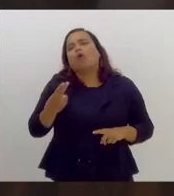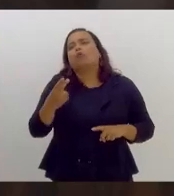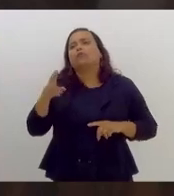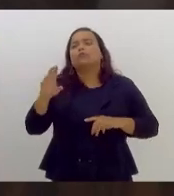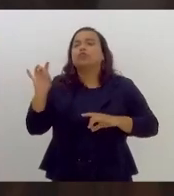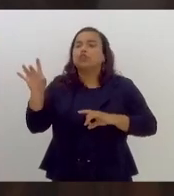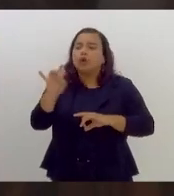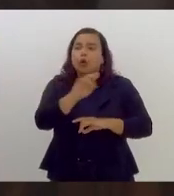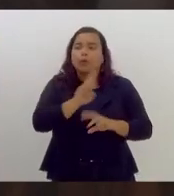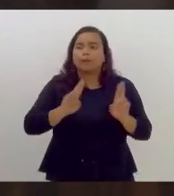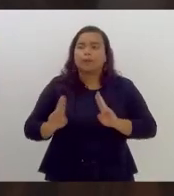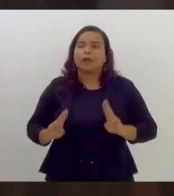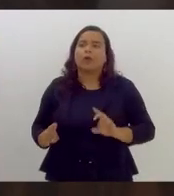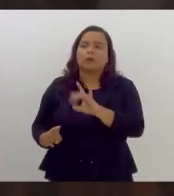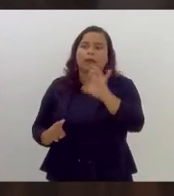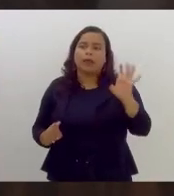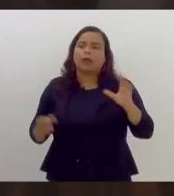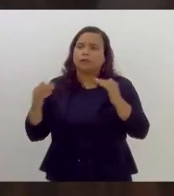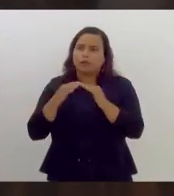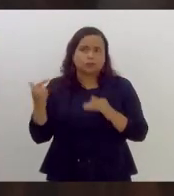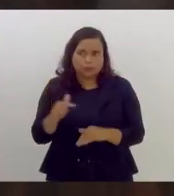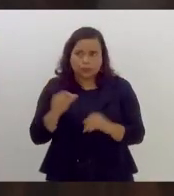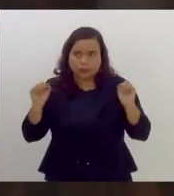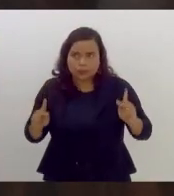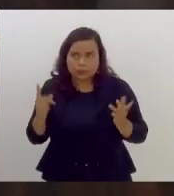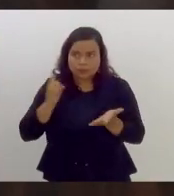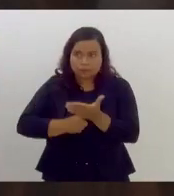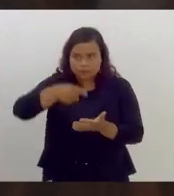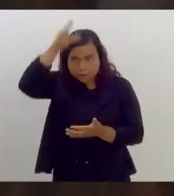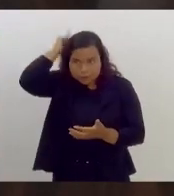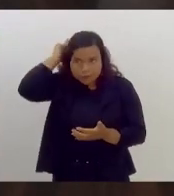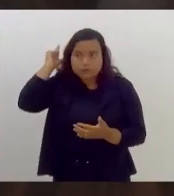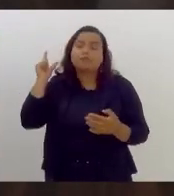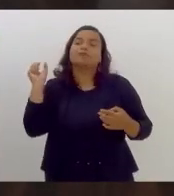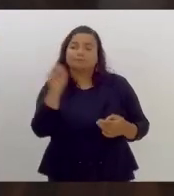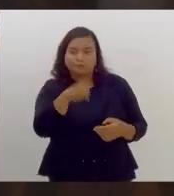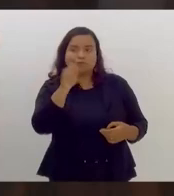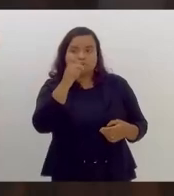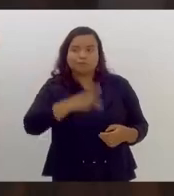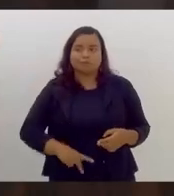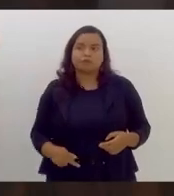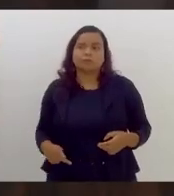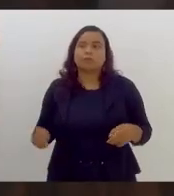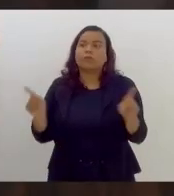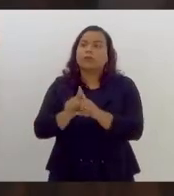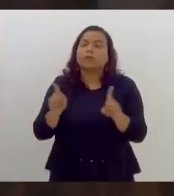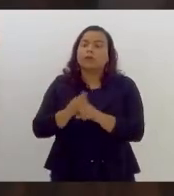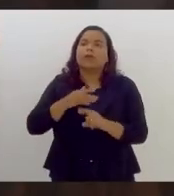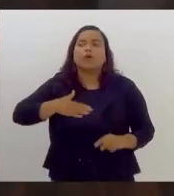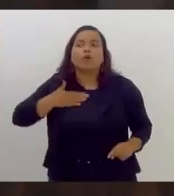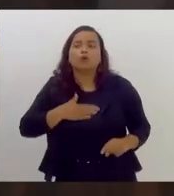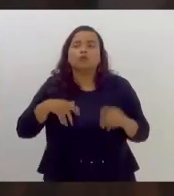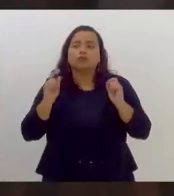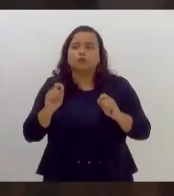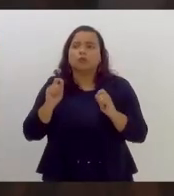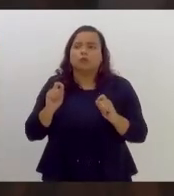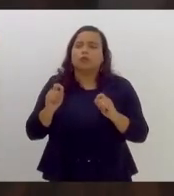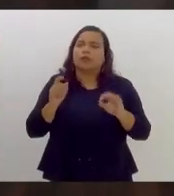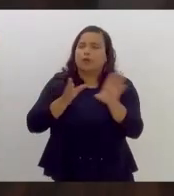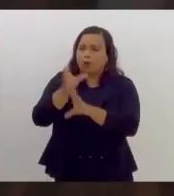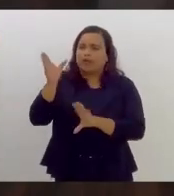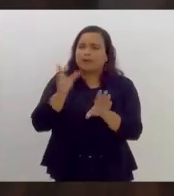que não tiveram acordo. Ok? É isso, deputado Luiz? Isso, presidente. Eu gostaria, só para